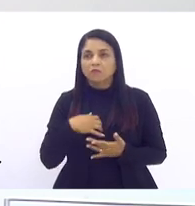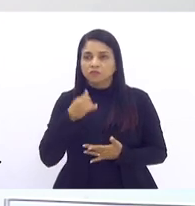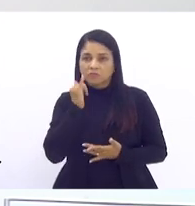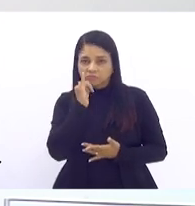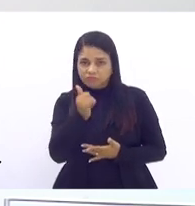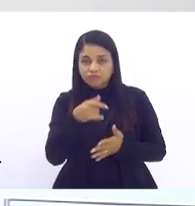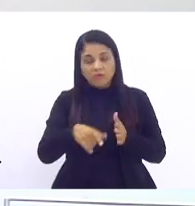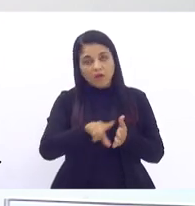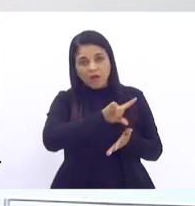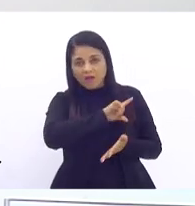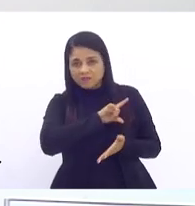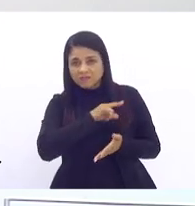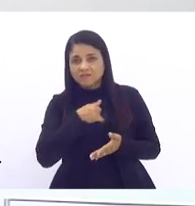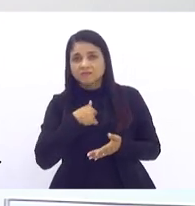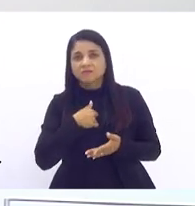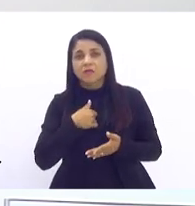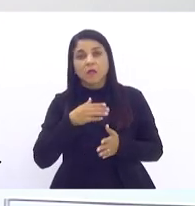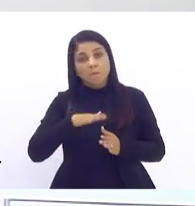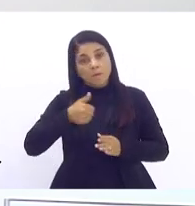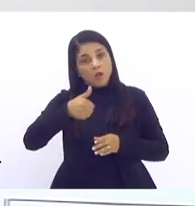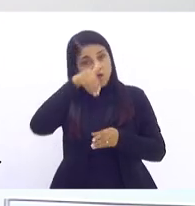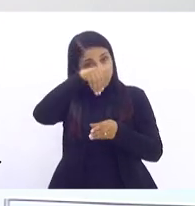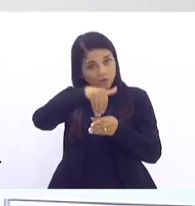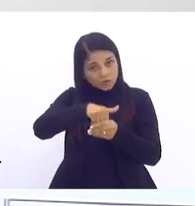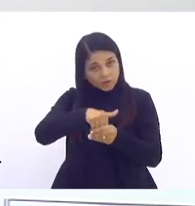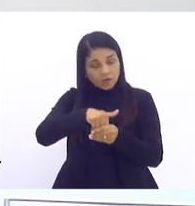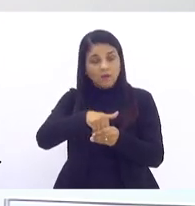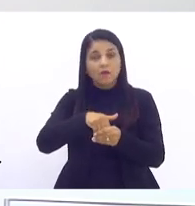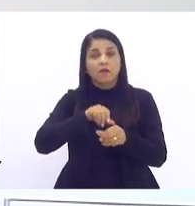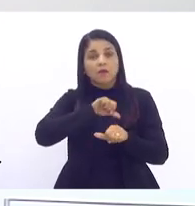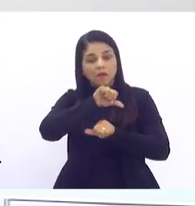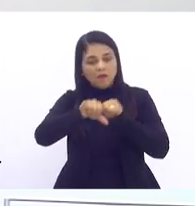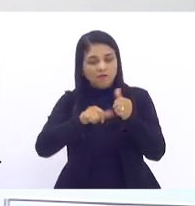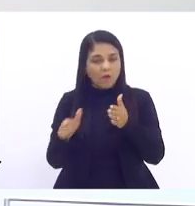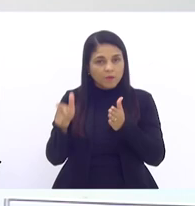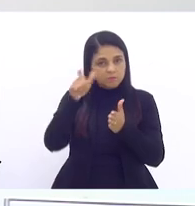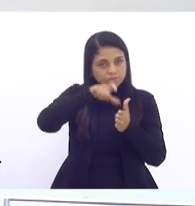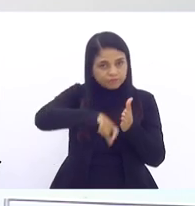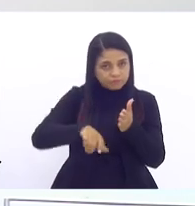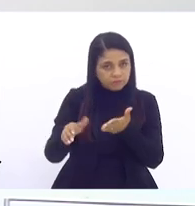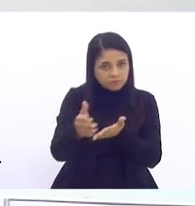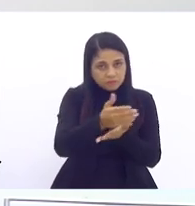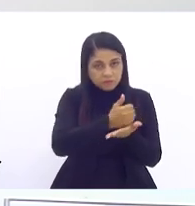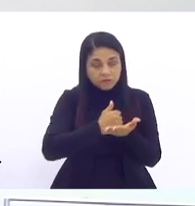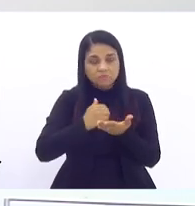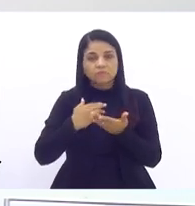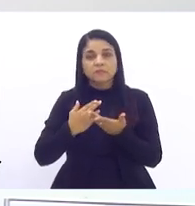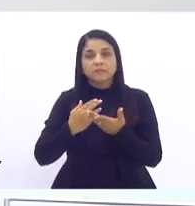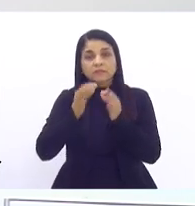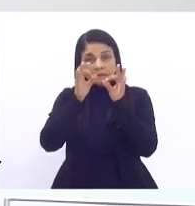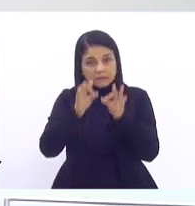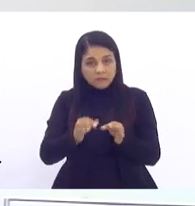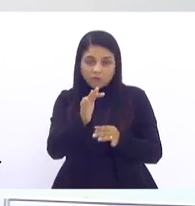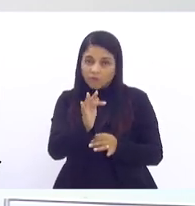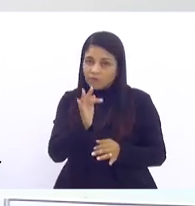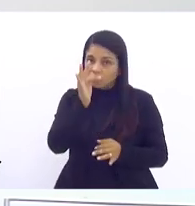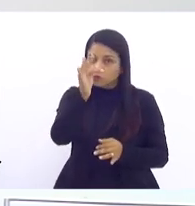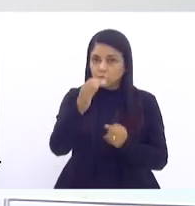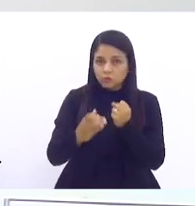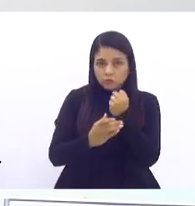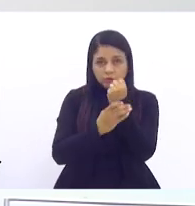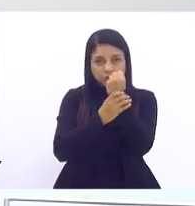eh anteriormente que era muito melhor voltar logo a reforma tributária com isso a gente tem uma consolidação de um futuro com mais